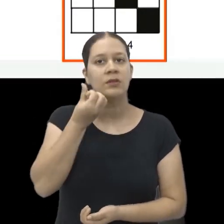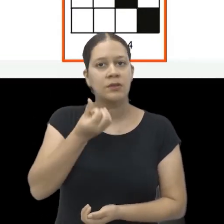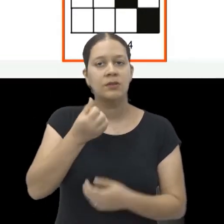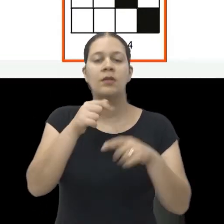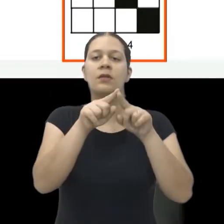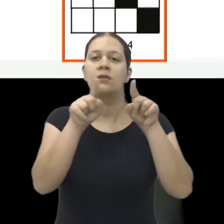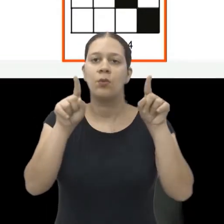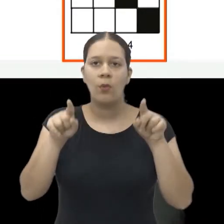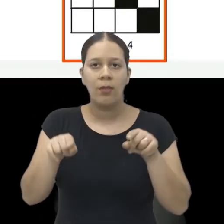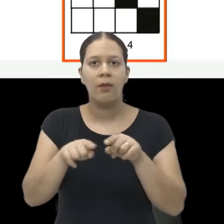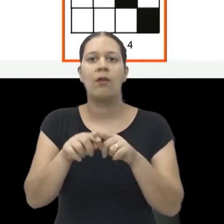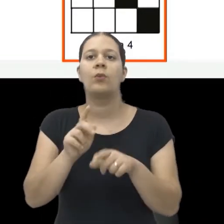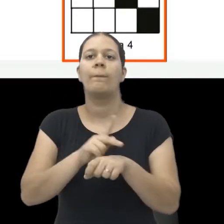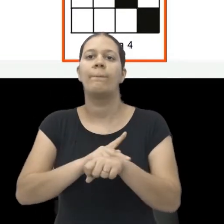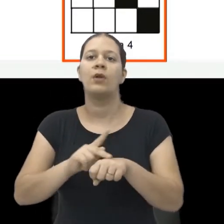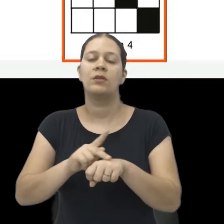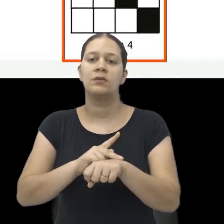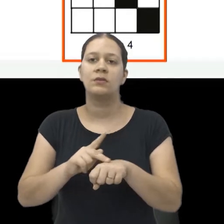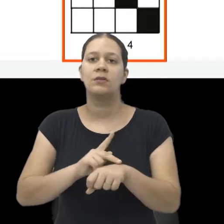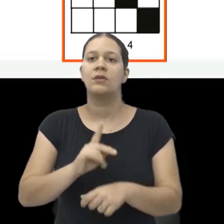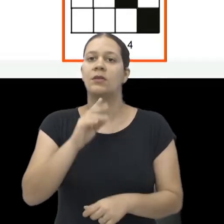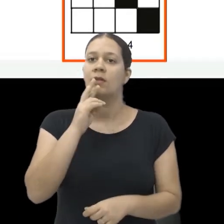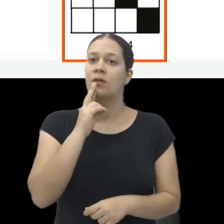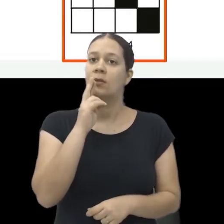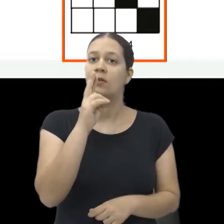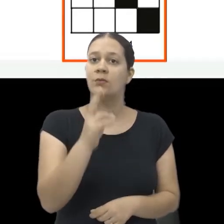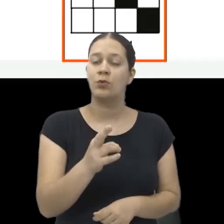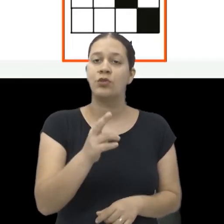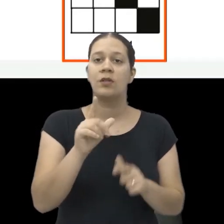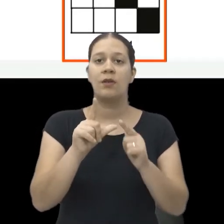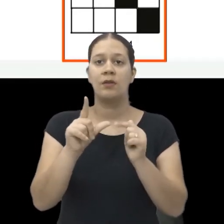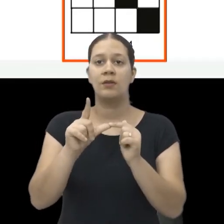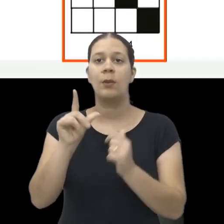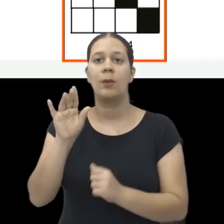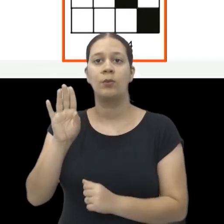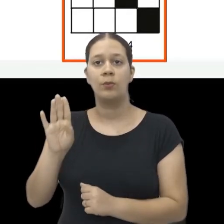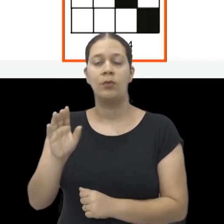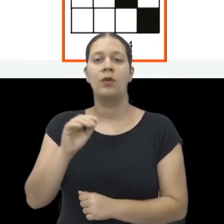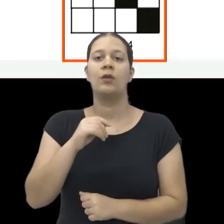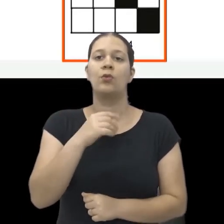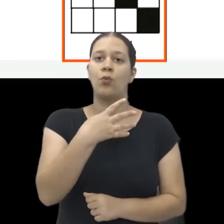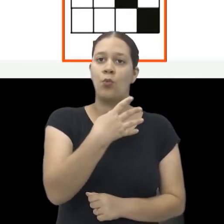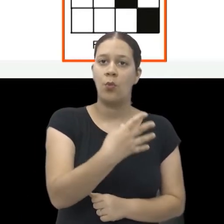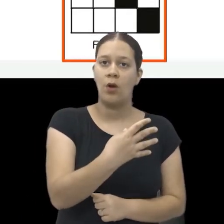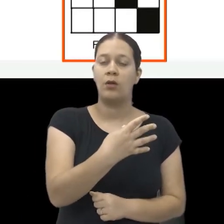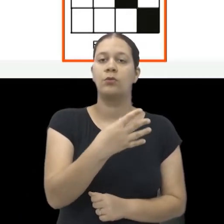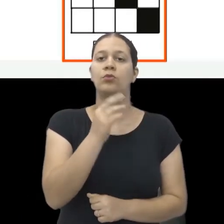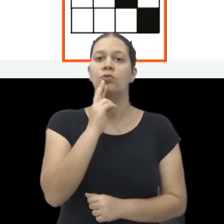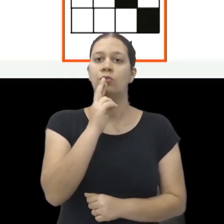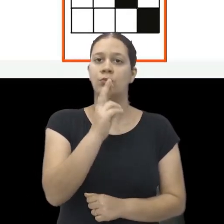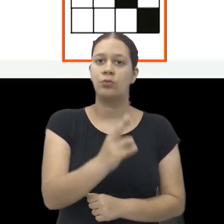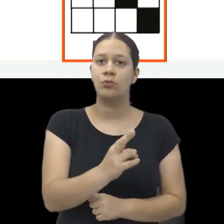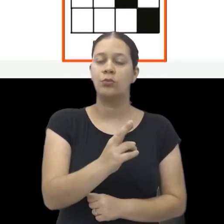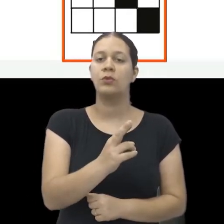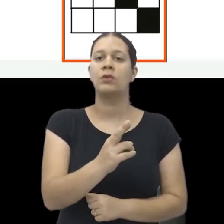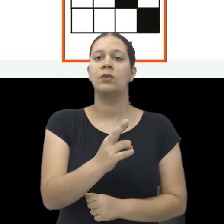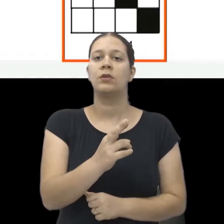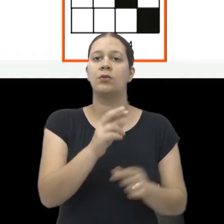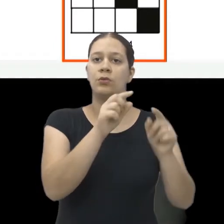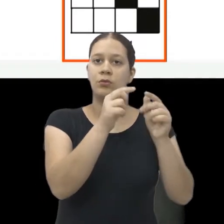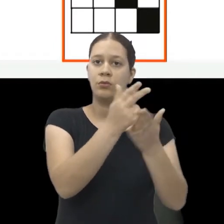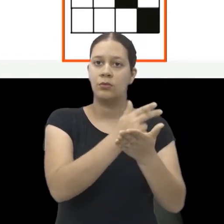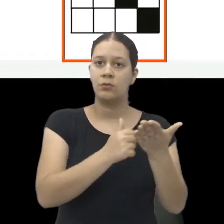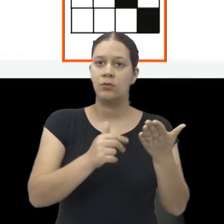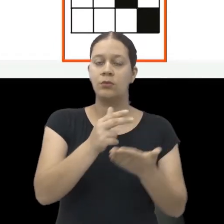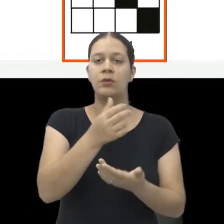ter 6 quadrados pretos. Então, a resposta para a alternativa B vai ser 4 quadrados na figura